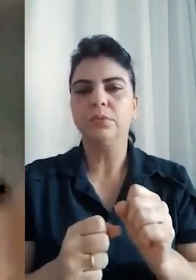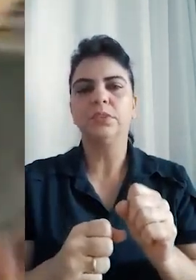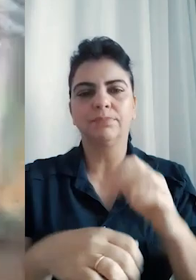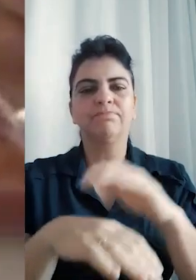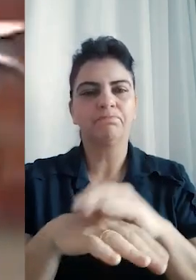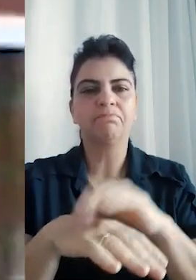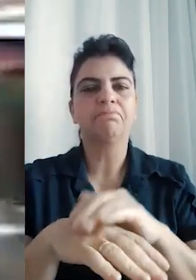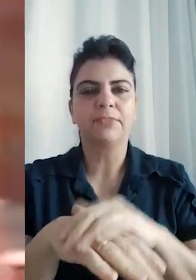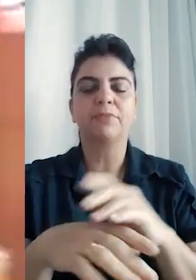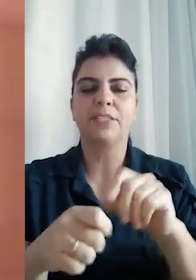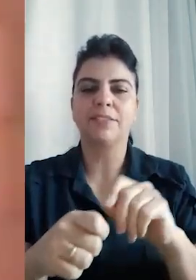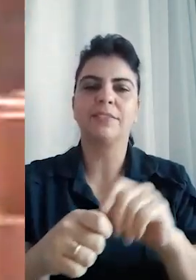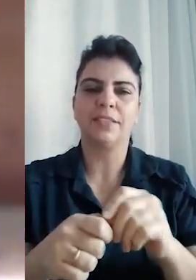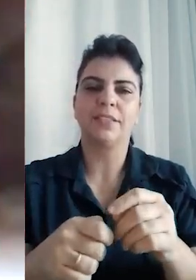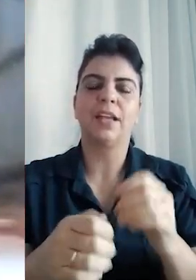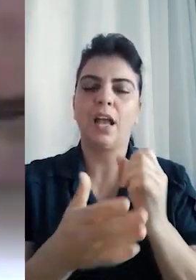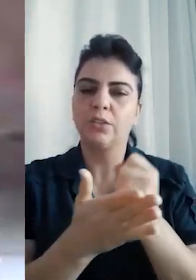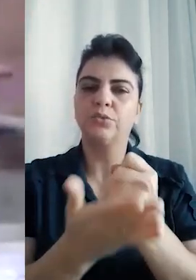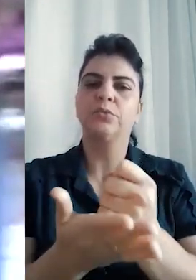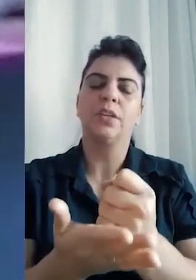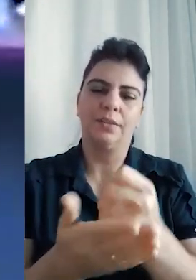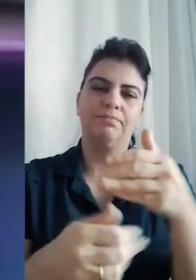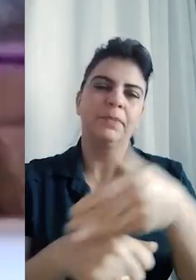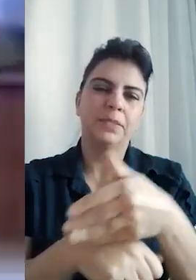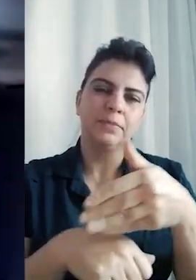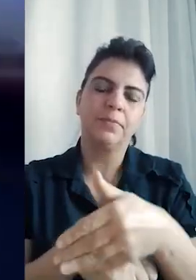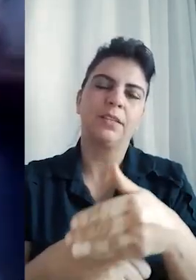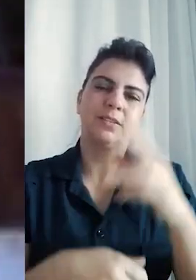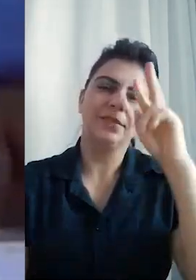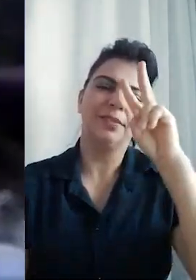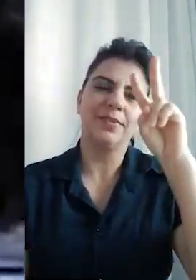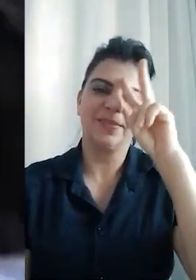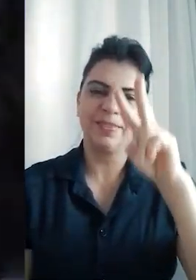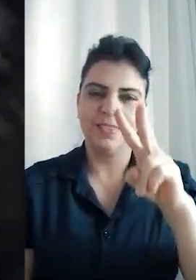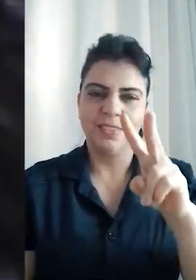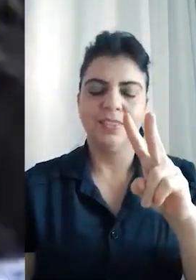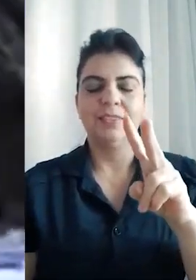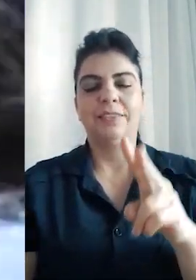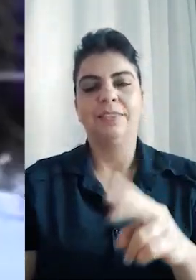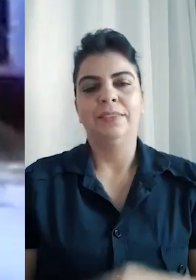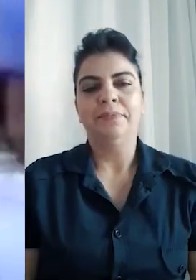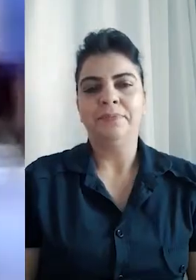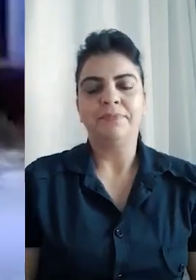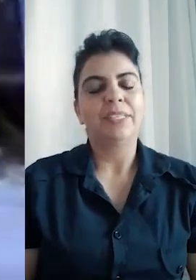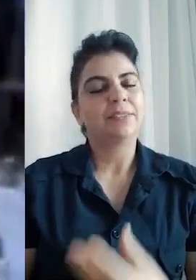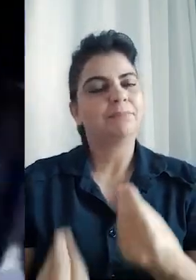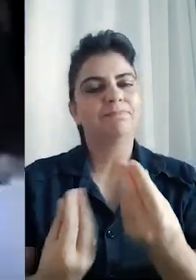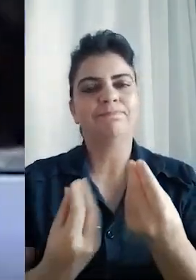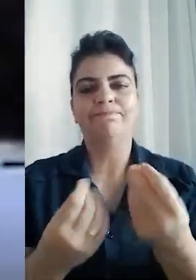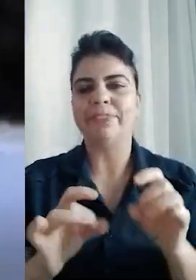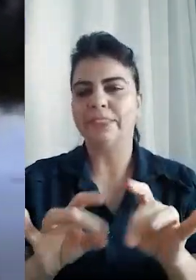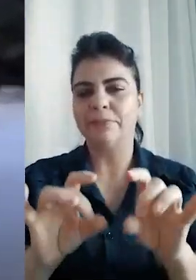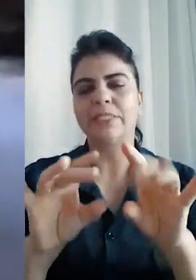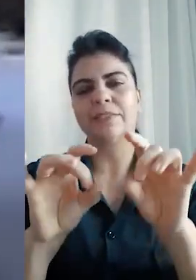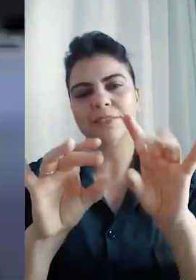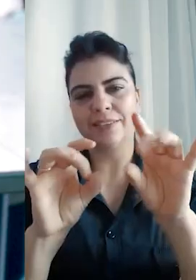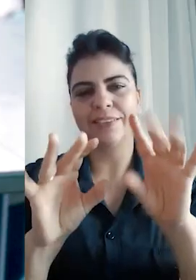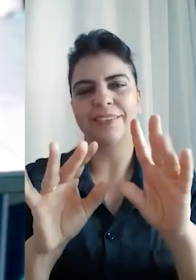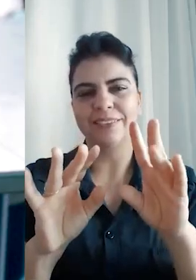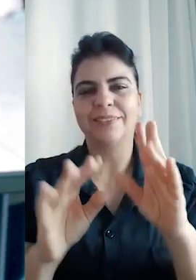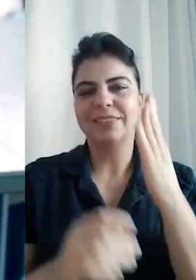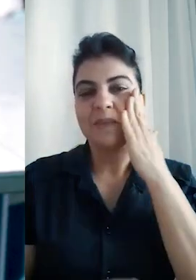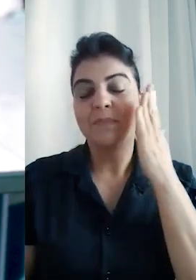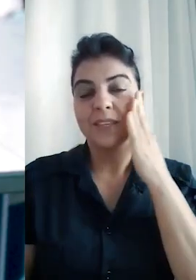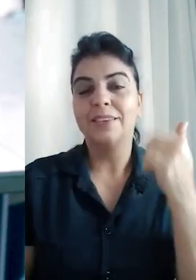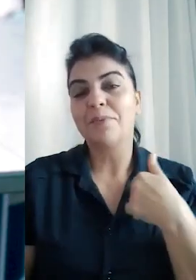colocar, literalmente, a mão na massa, né? E fazer parte, né, dessa história. Então, isso é muito especial,